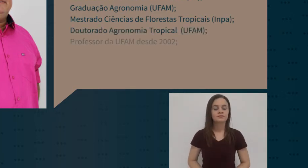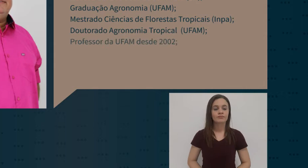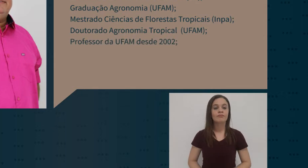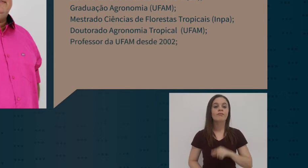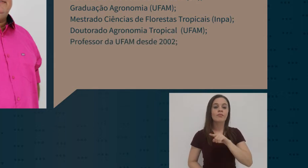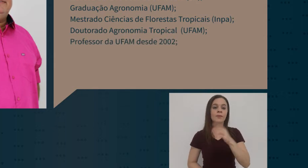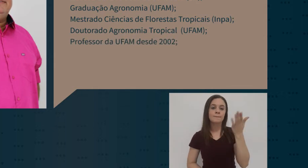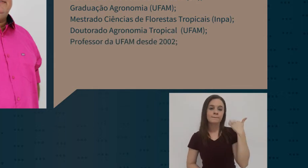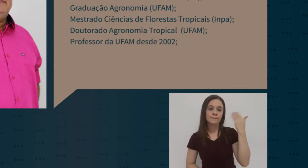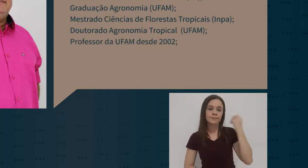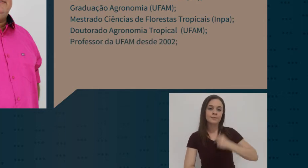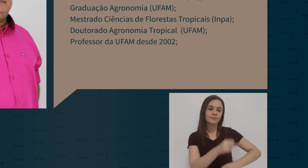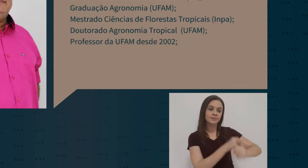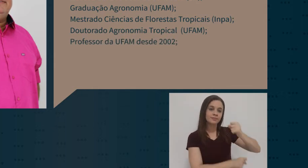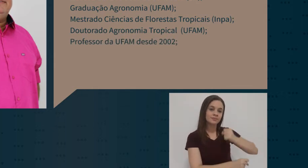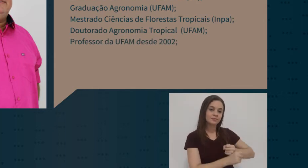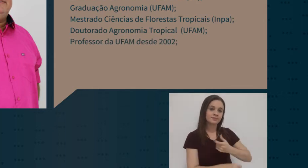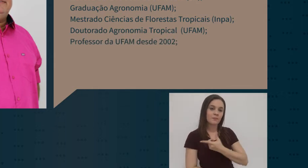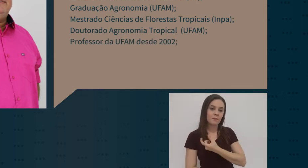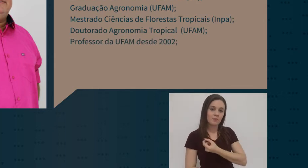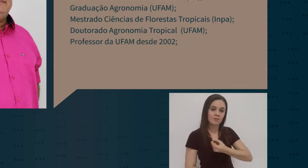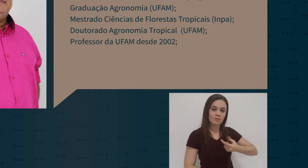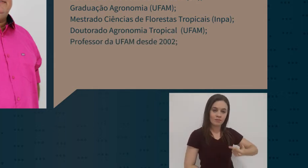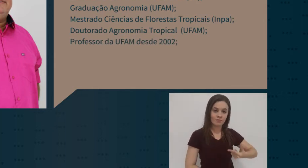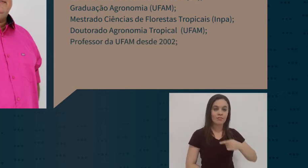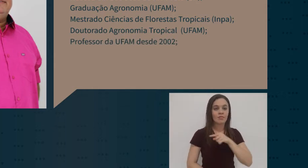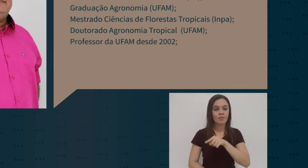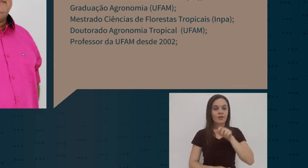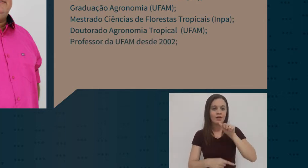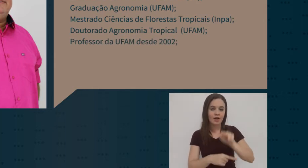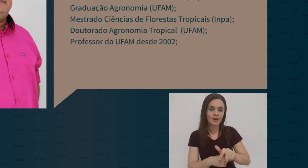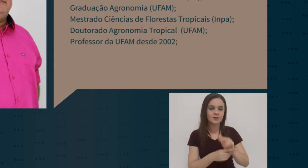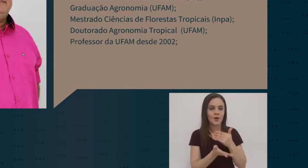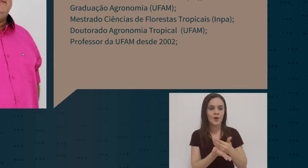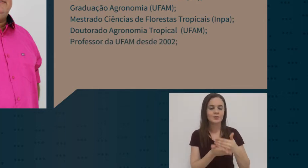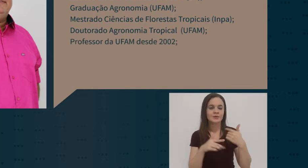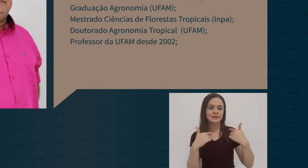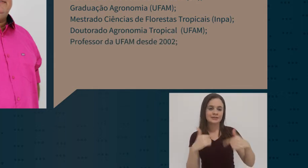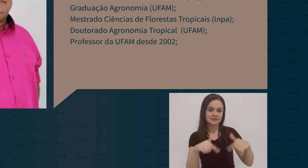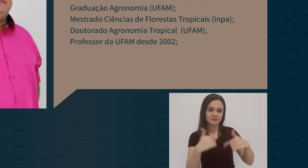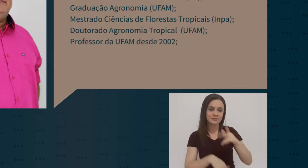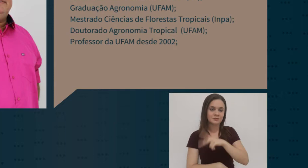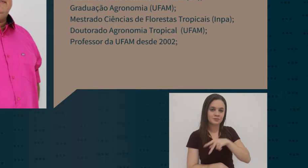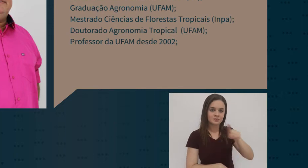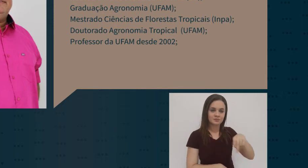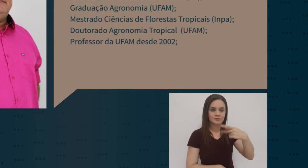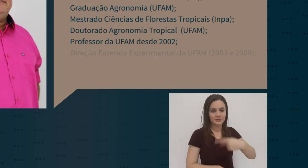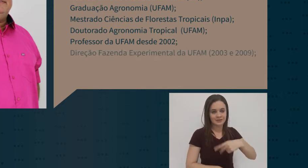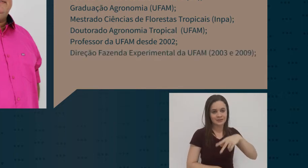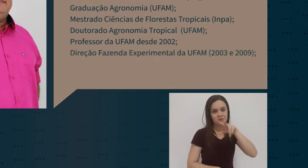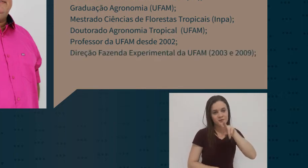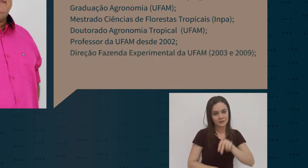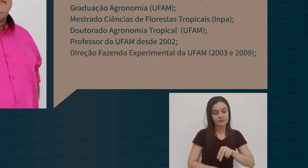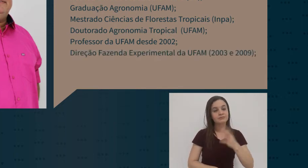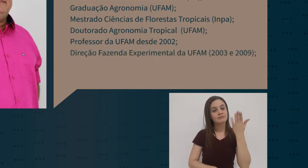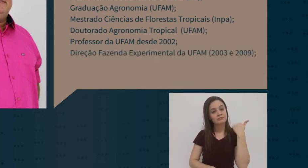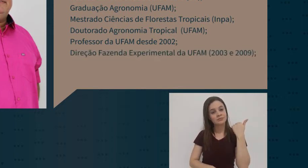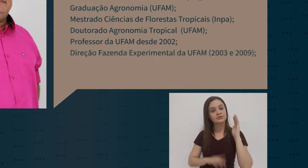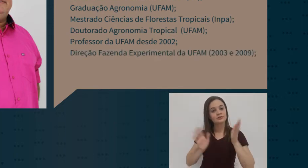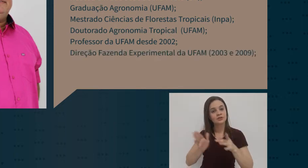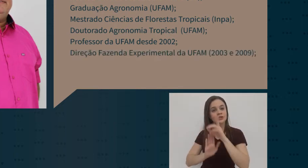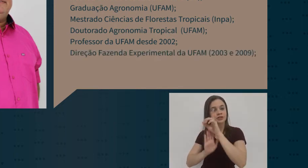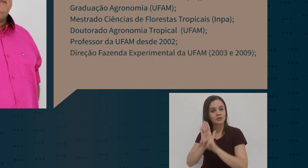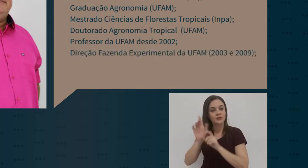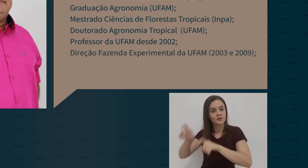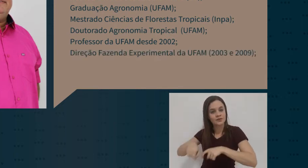UFAM. Ingressou na carreira de magistério superior da UFAM em 2002. Foi diretor